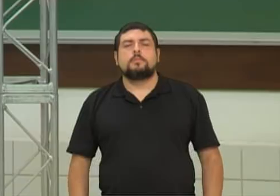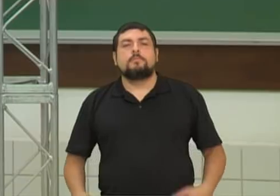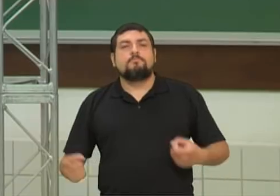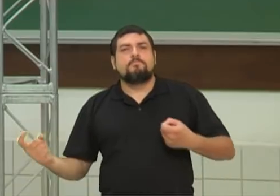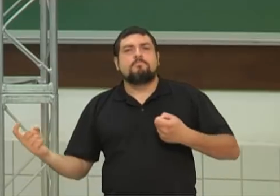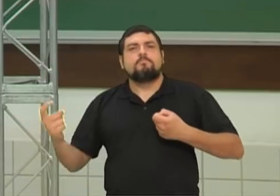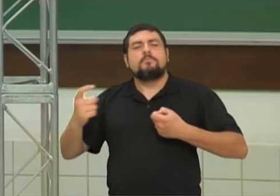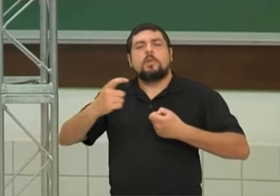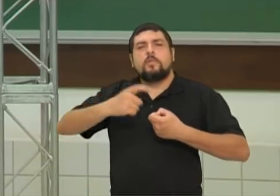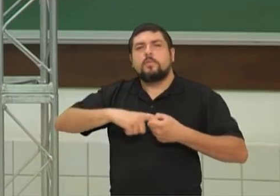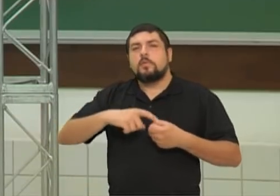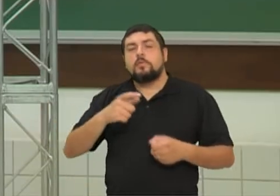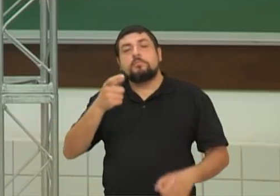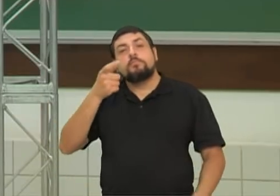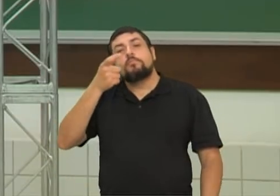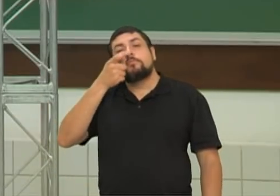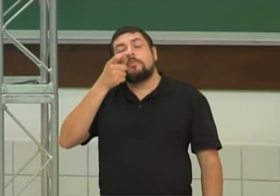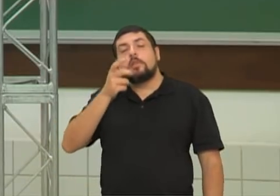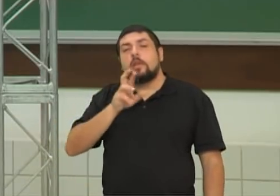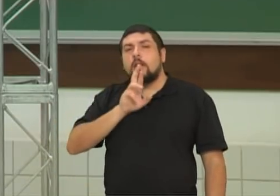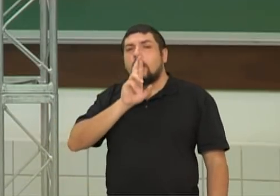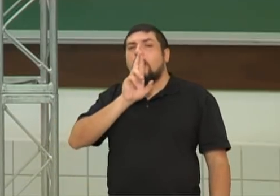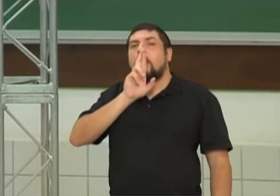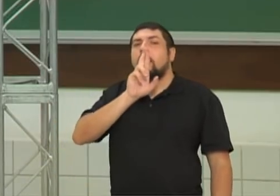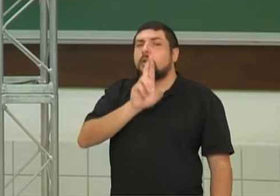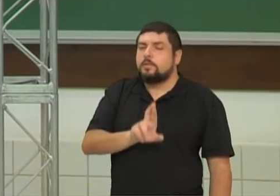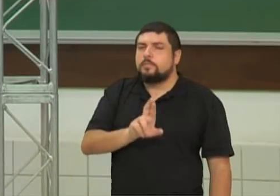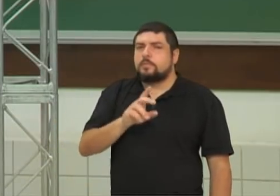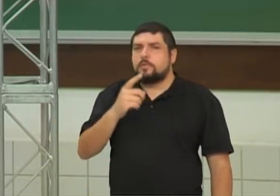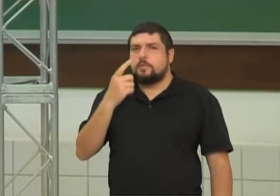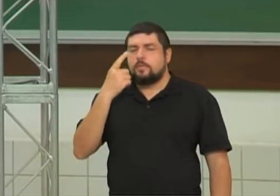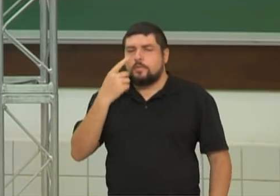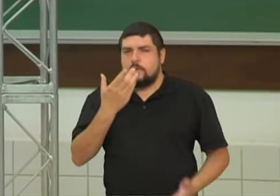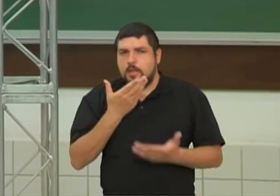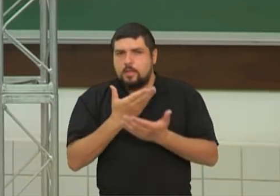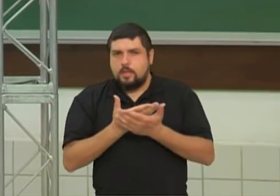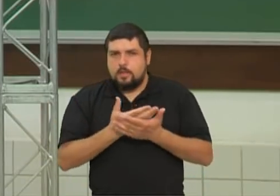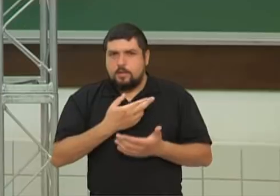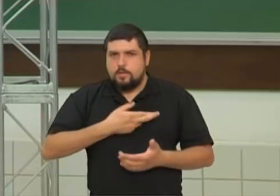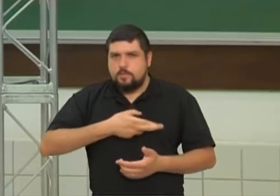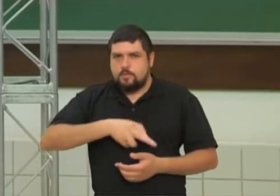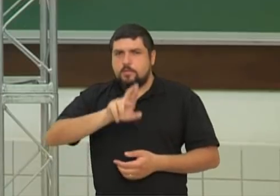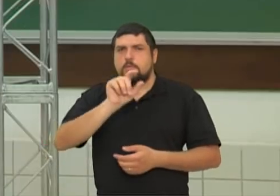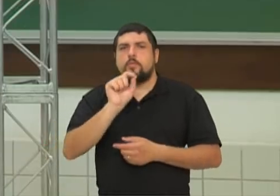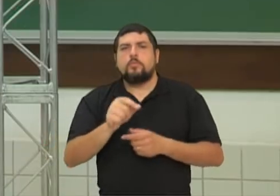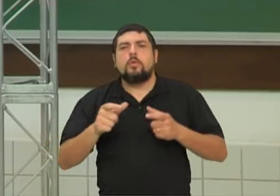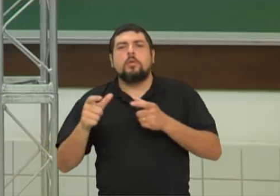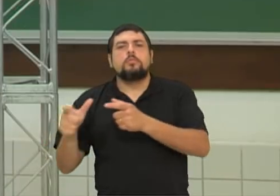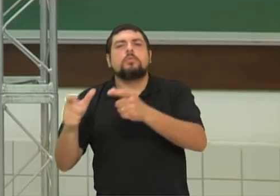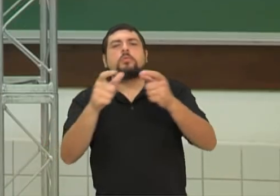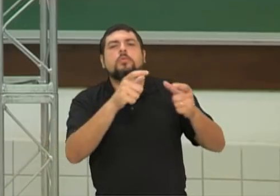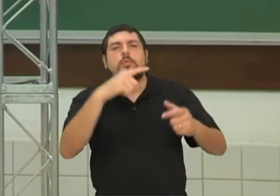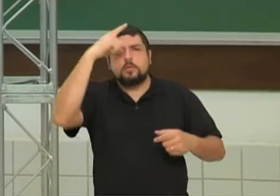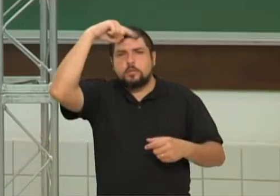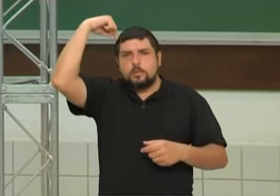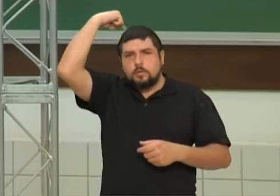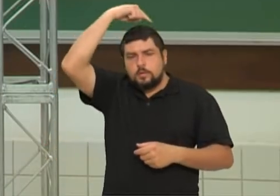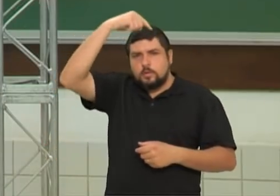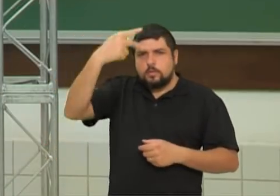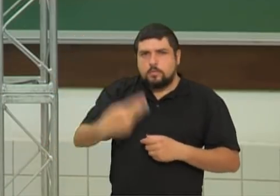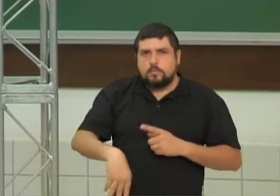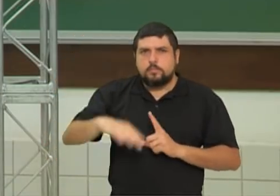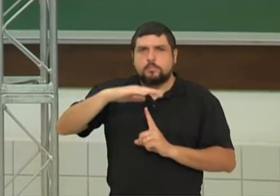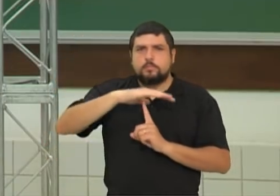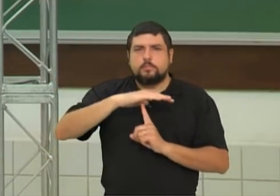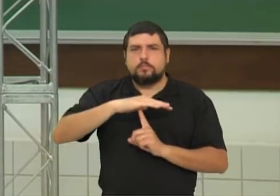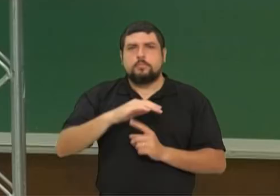Voltamos com a resolução do nosso primeiro quiz da aula de ensino religioso sobre lugares sagrados do Paraná, ou